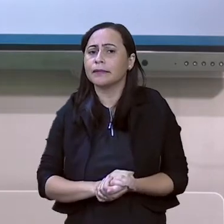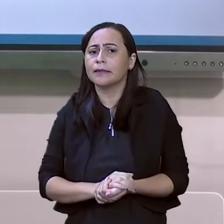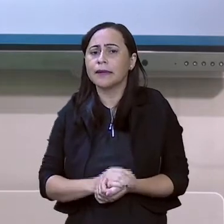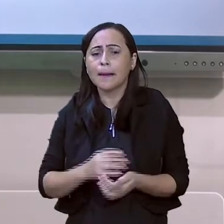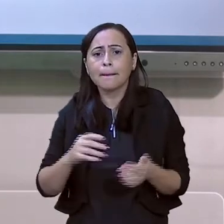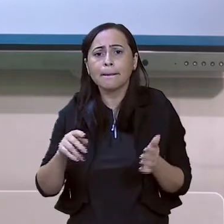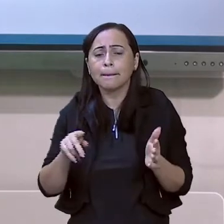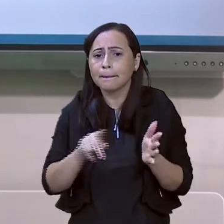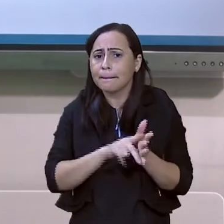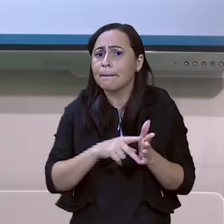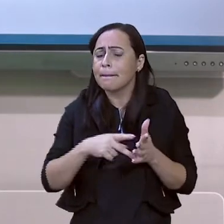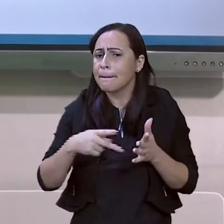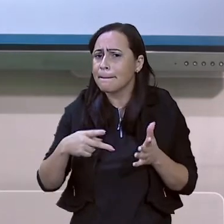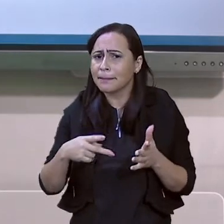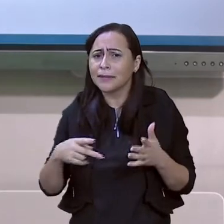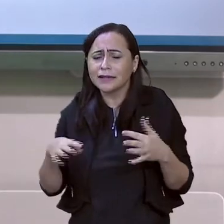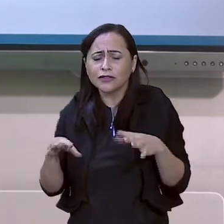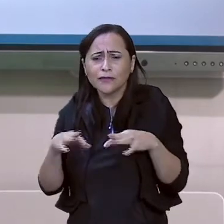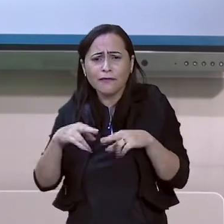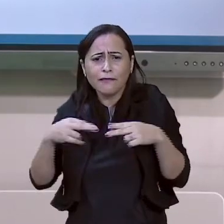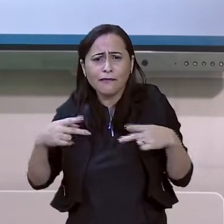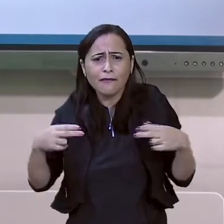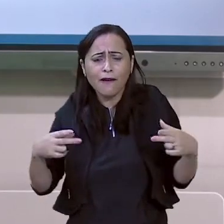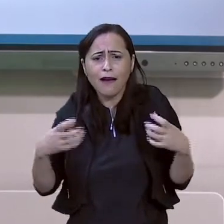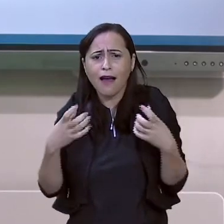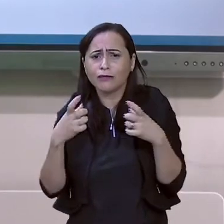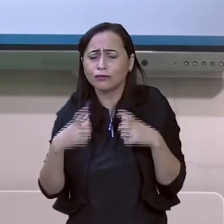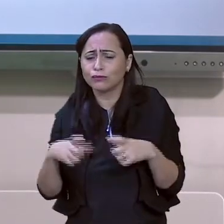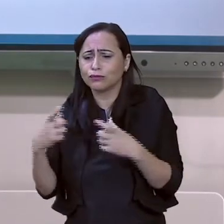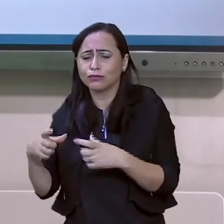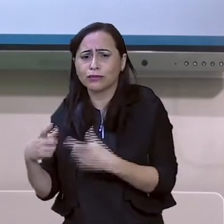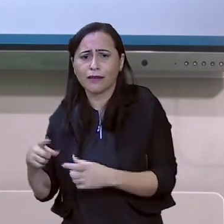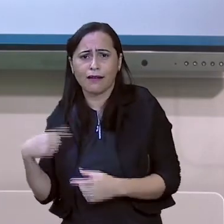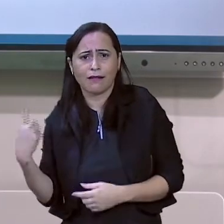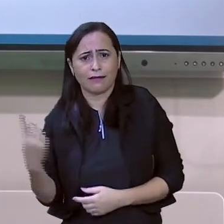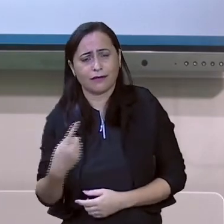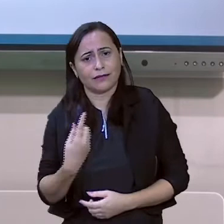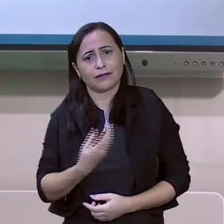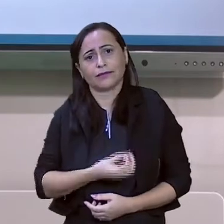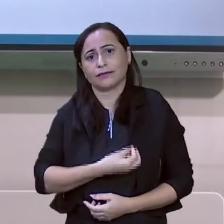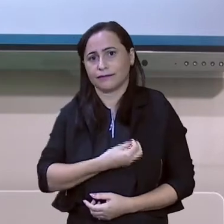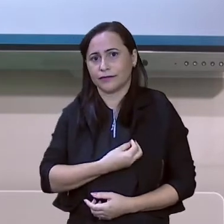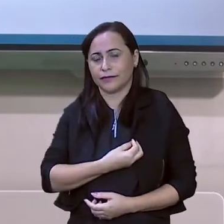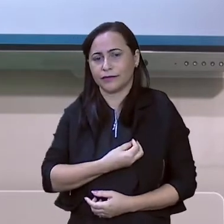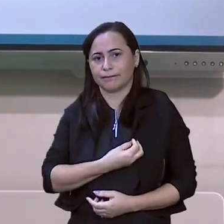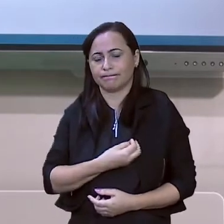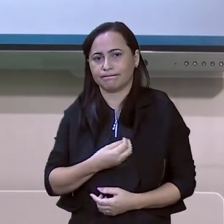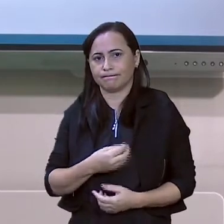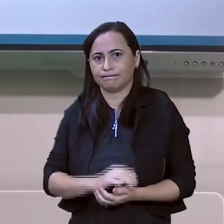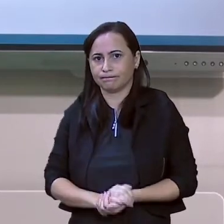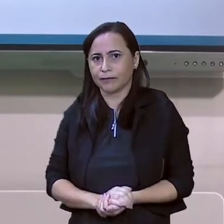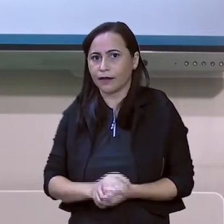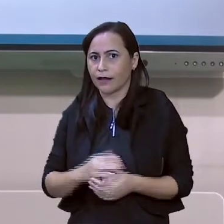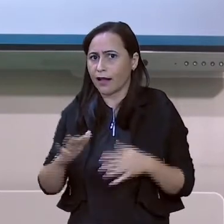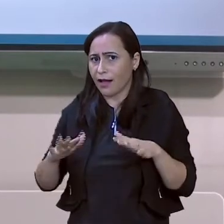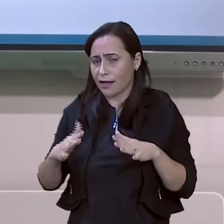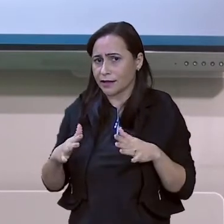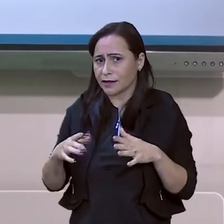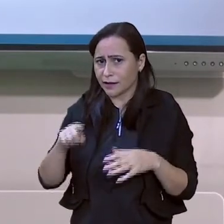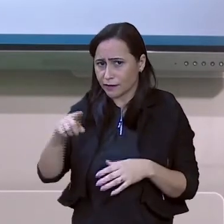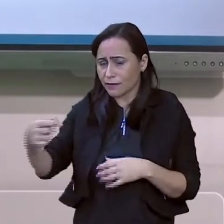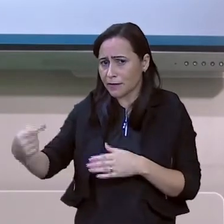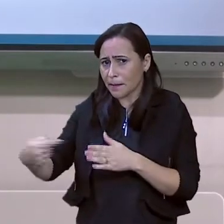várias situações da nossa vida. Por isso que as pessoas perguntam assim, professora, mas por que eu tenho que aprender matemática? Se